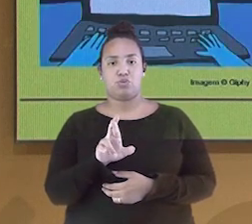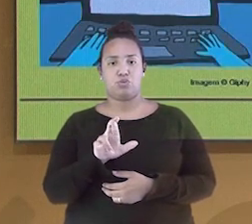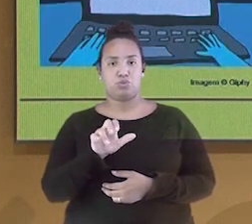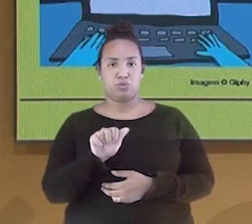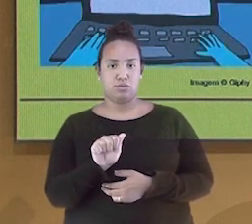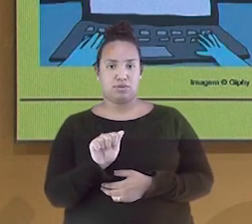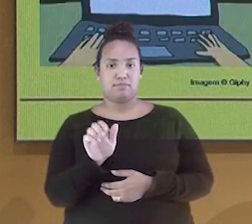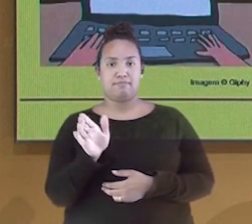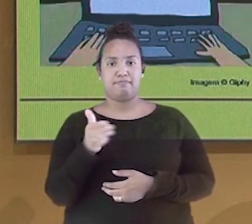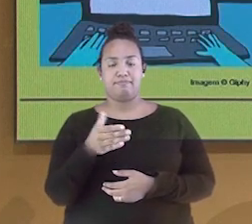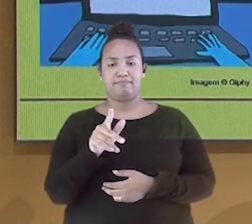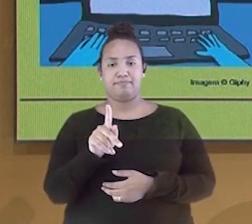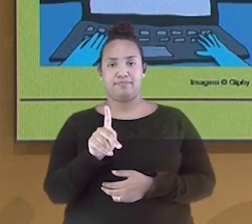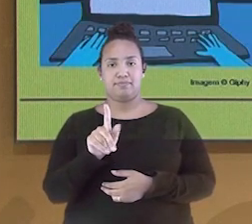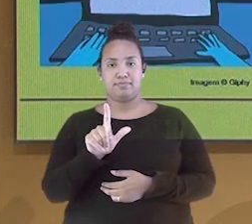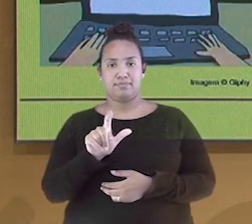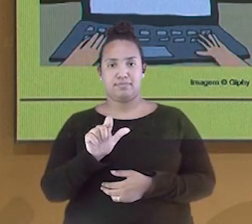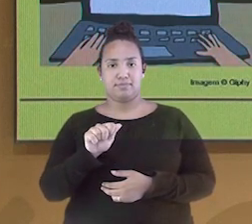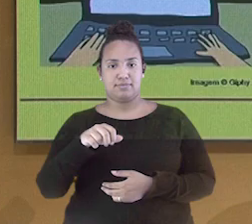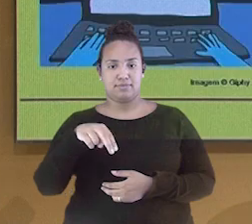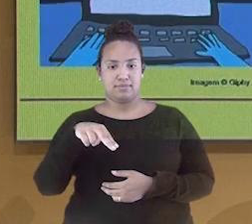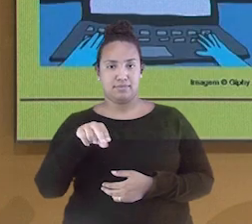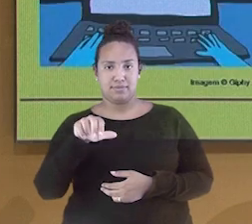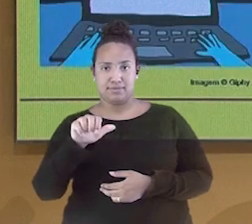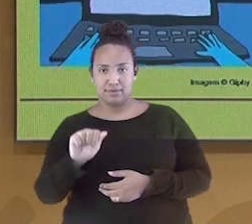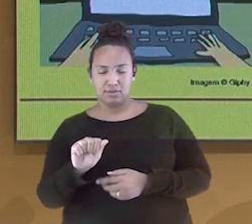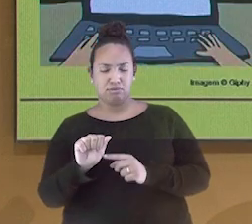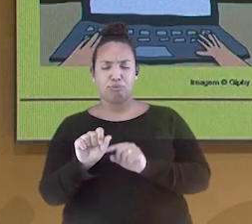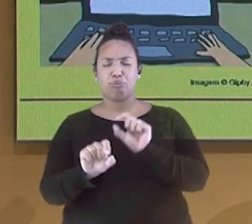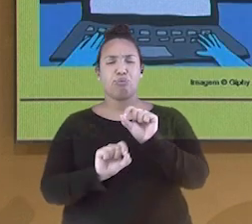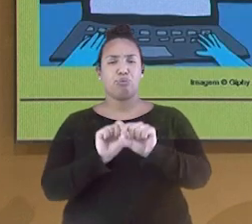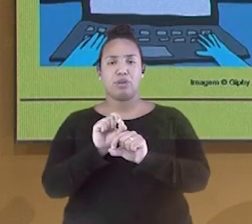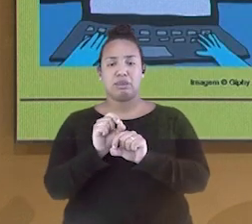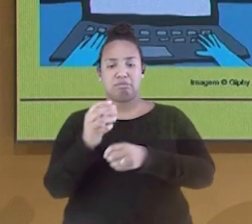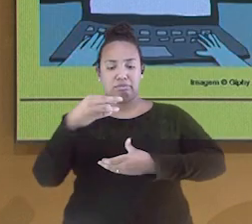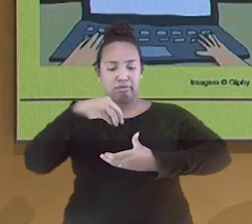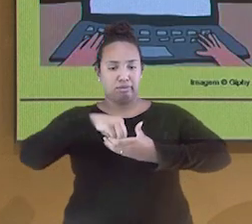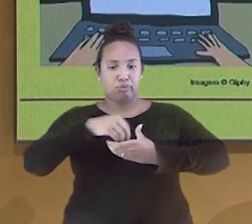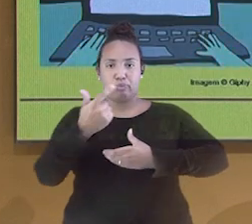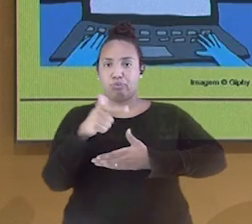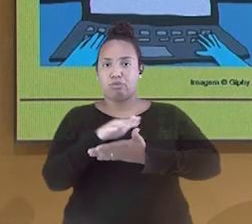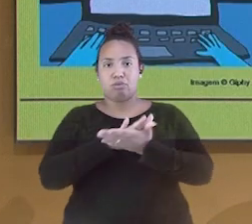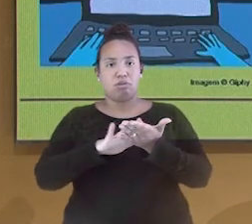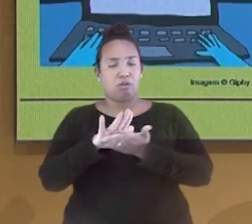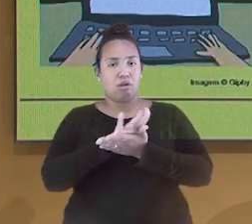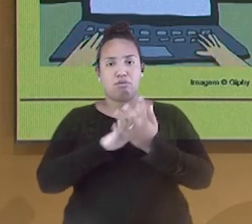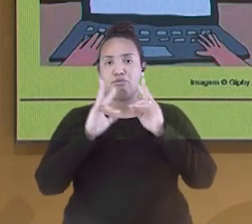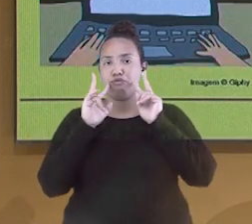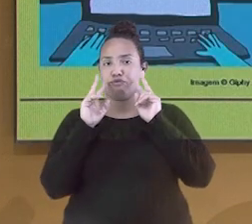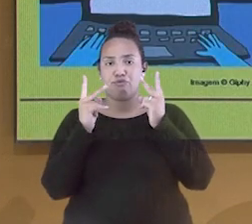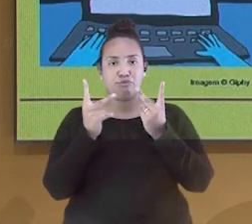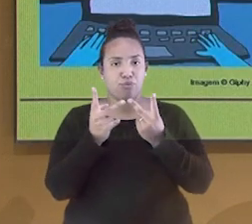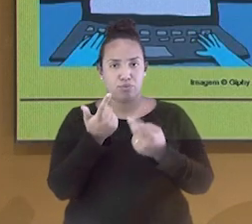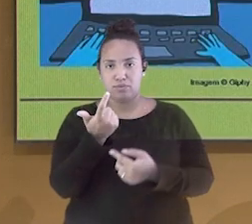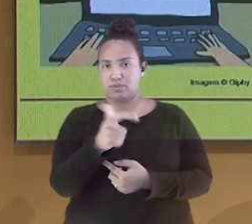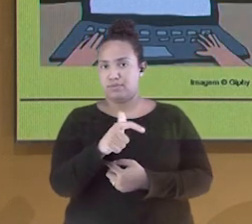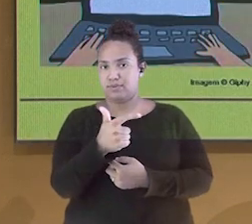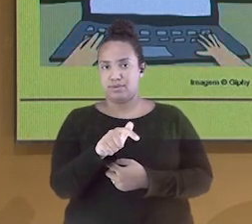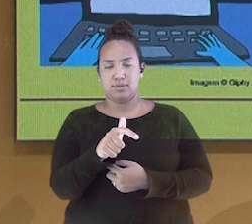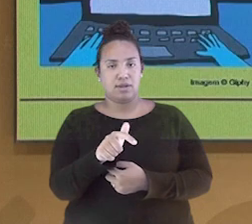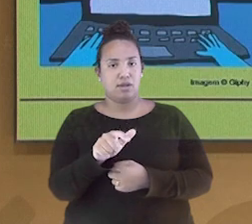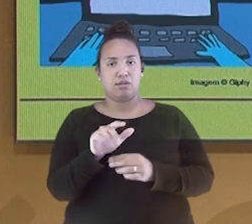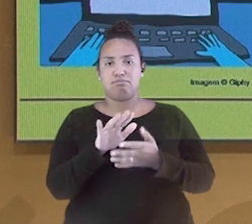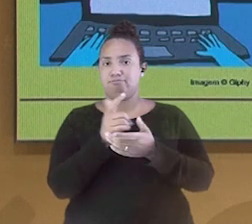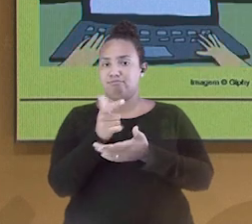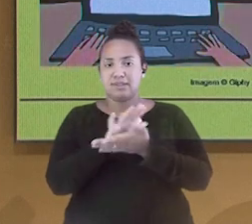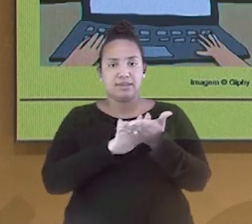tem. Ela não tem nada dentro, não tem profundidade, não tem volume, não tem peso, é só